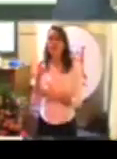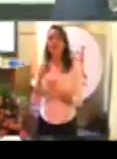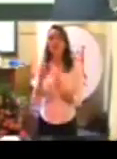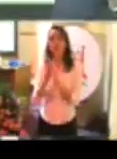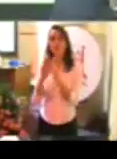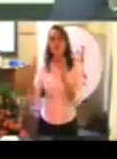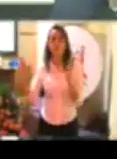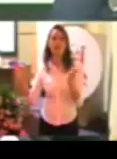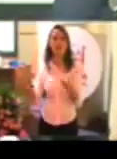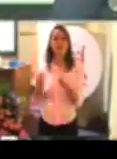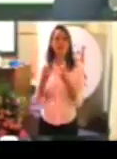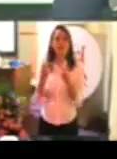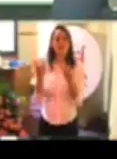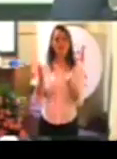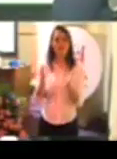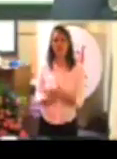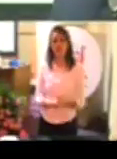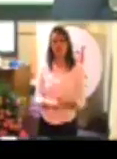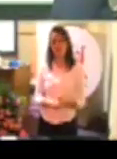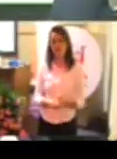biblioteca?